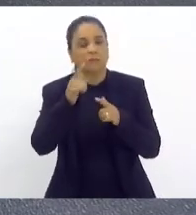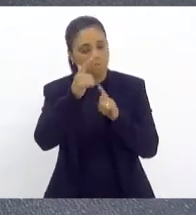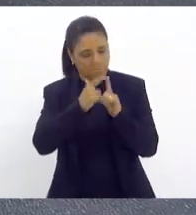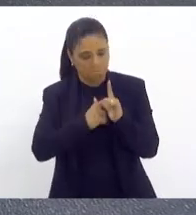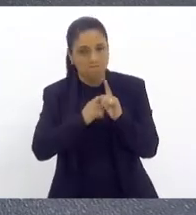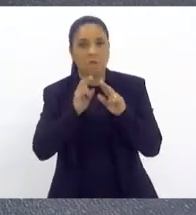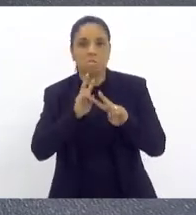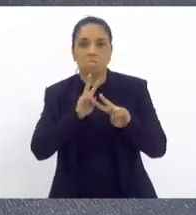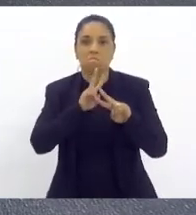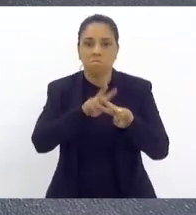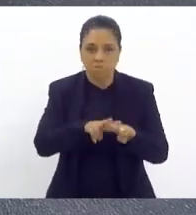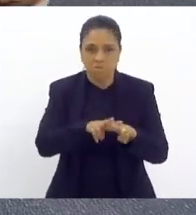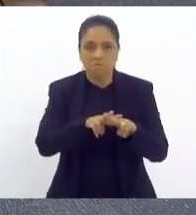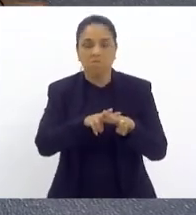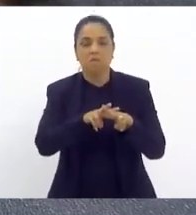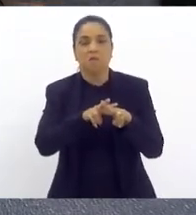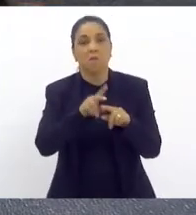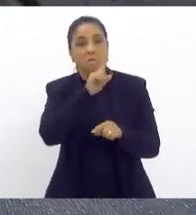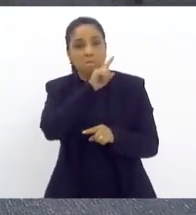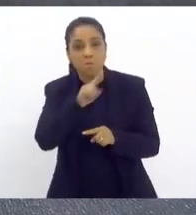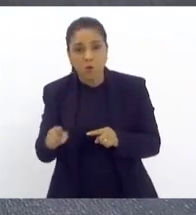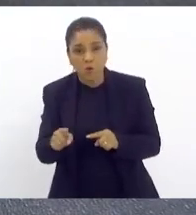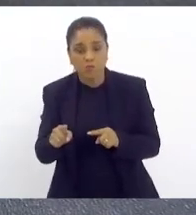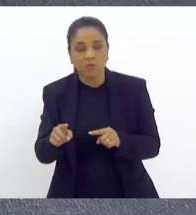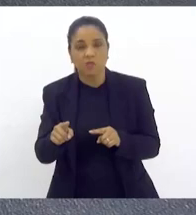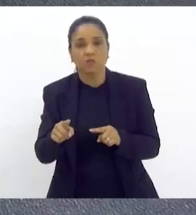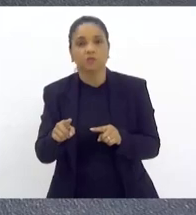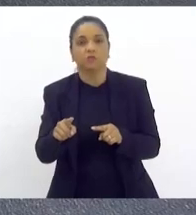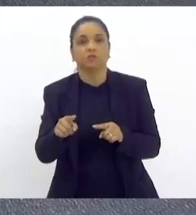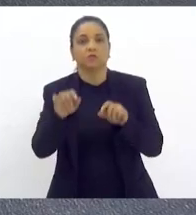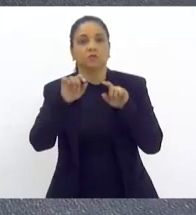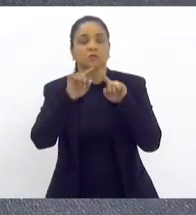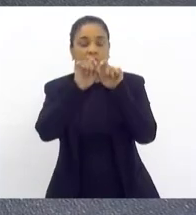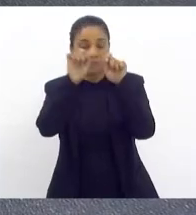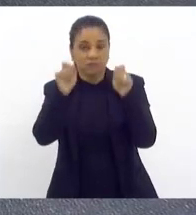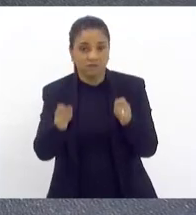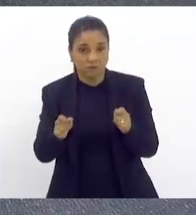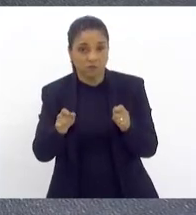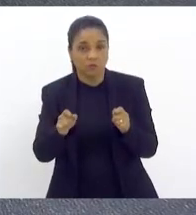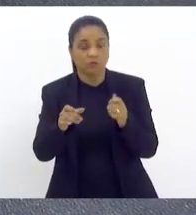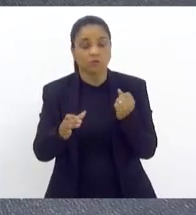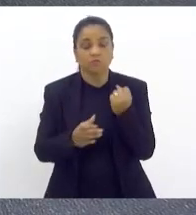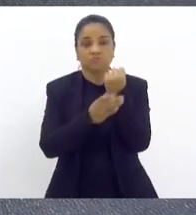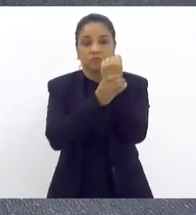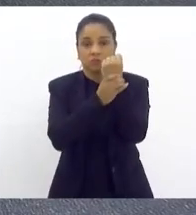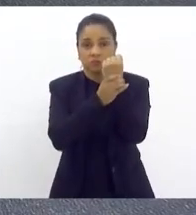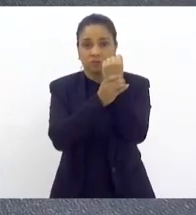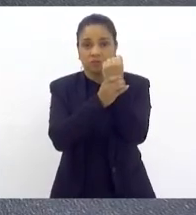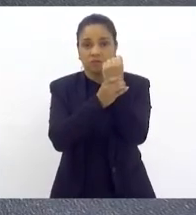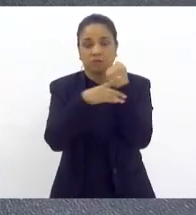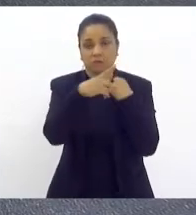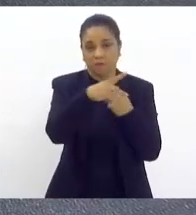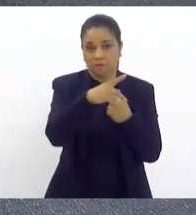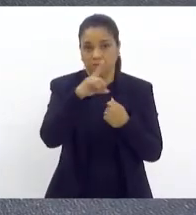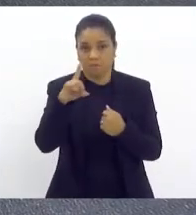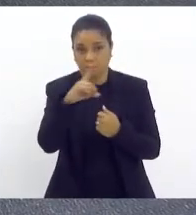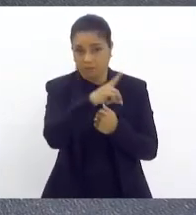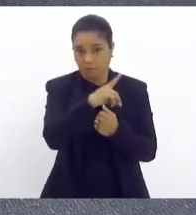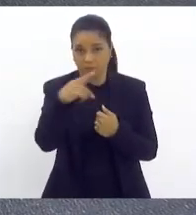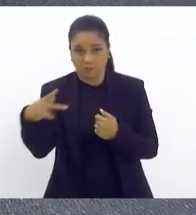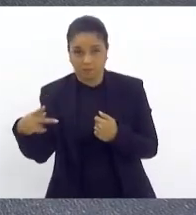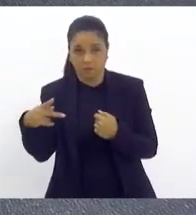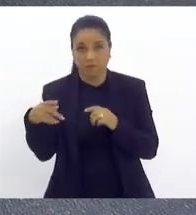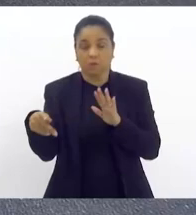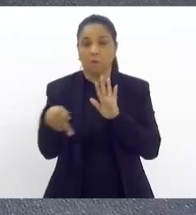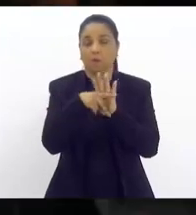o desrespeito esta proibição ressalvado porta do servidor do departamento de segurança quando em serviço e o previsto no parágrafo segundo